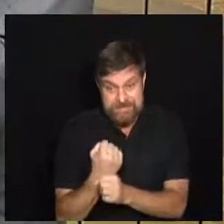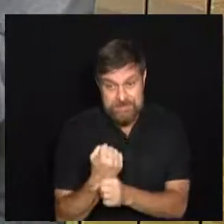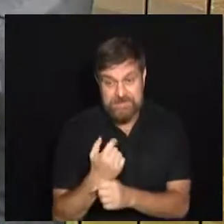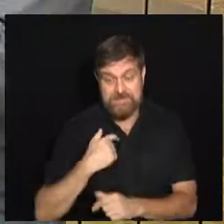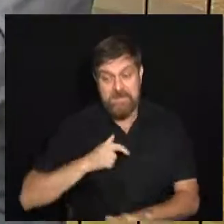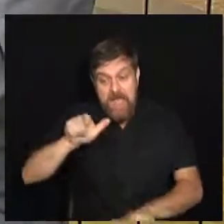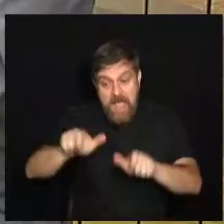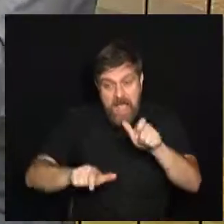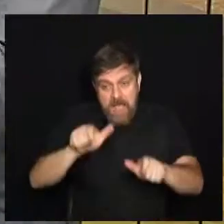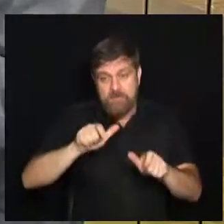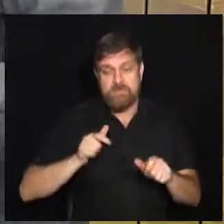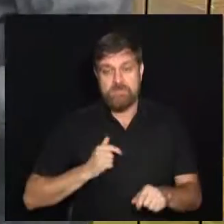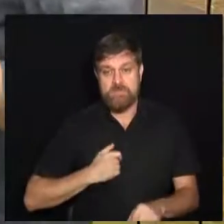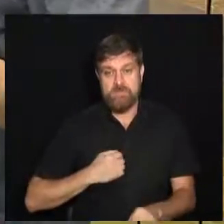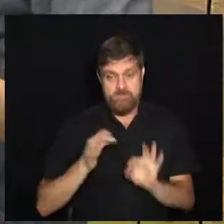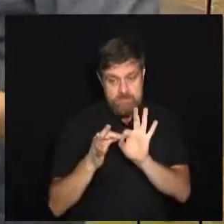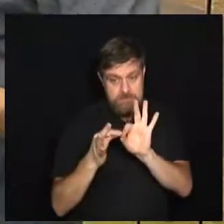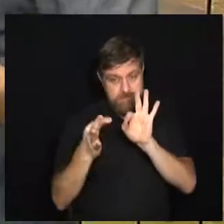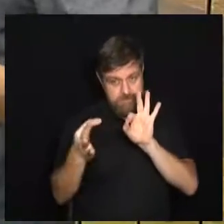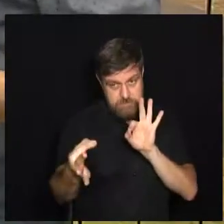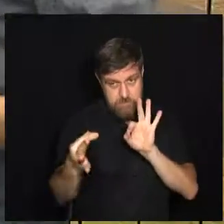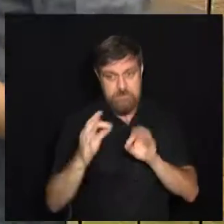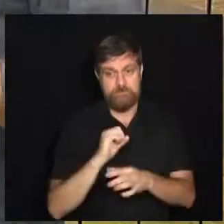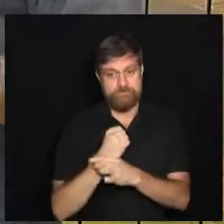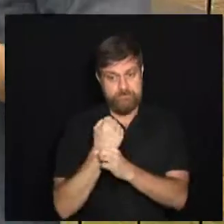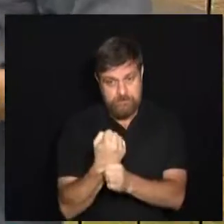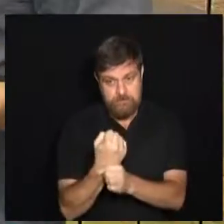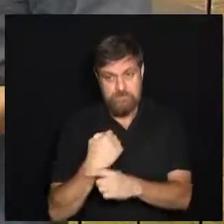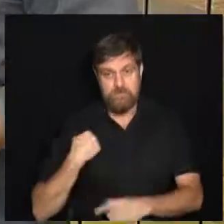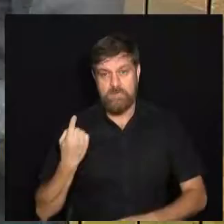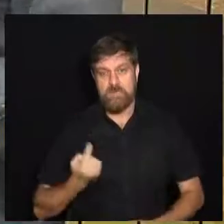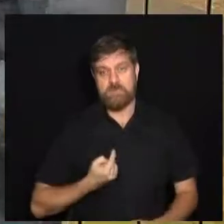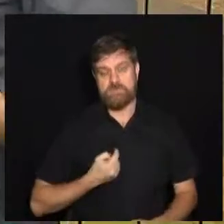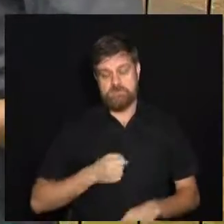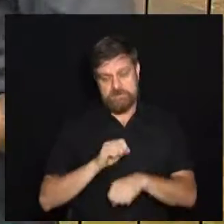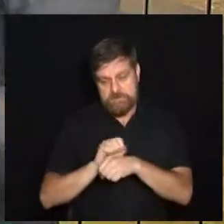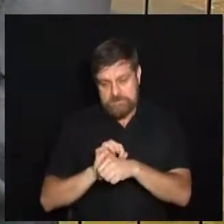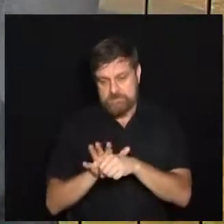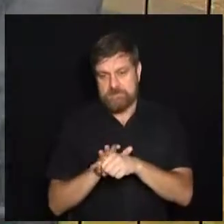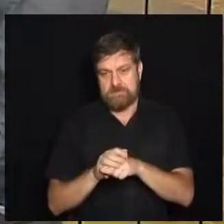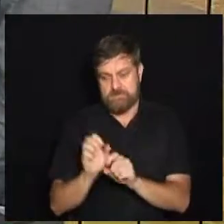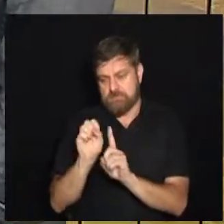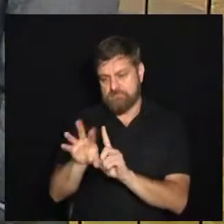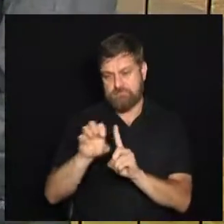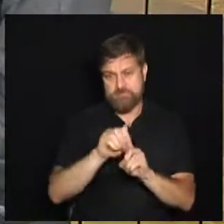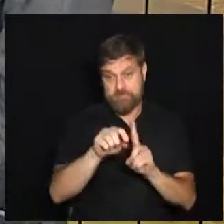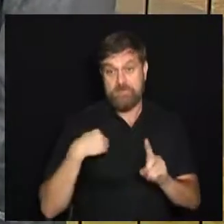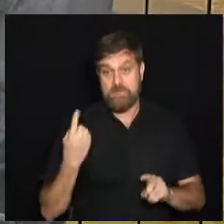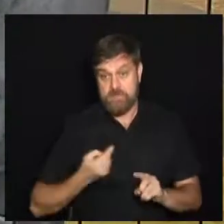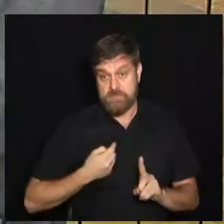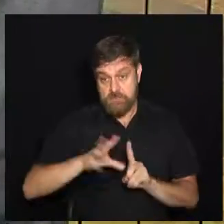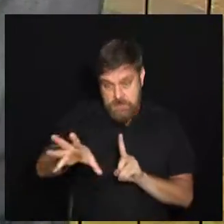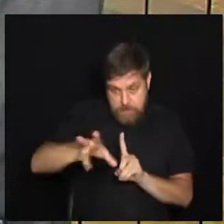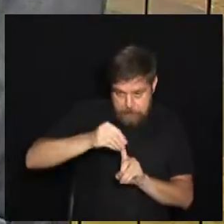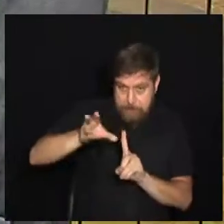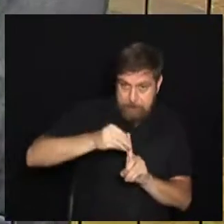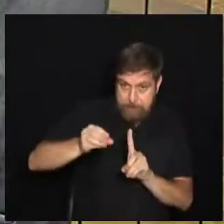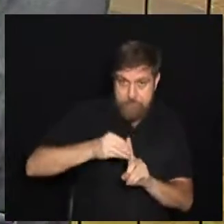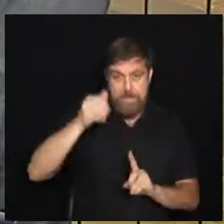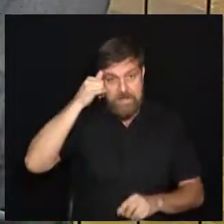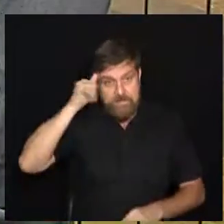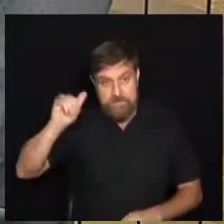que as pessoas estejam a uma distância que é segura para que a gente não dissemine o vírus não contrai a doença de forma totalmente evitável